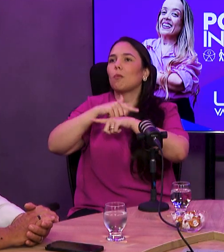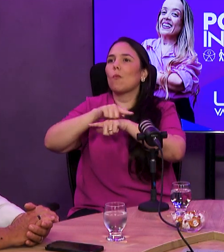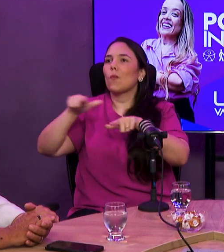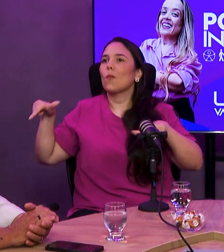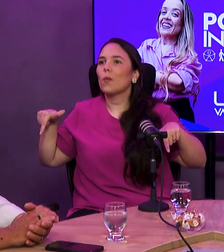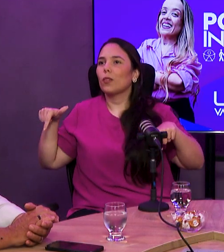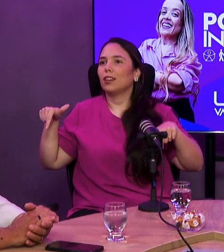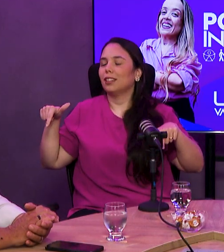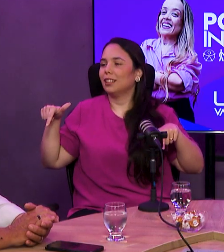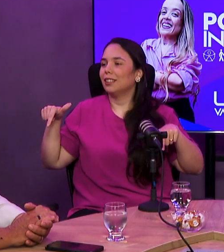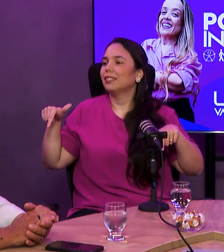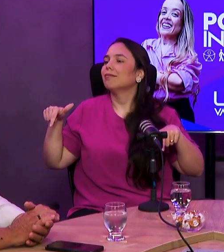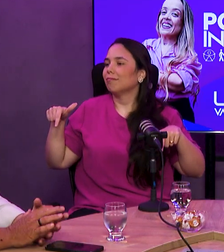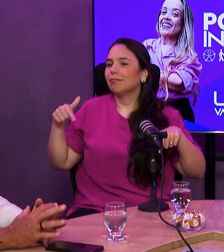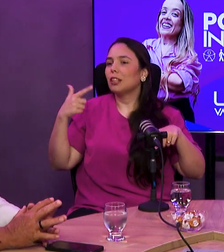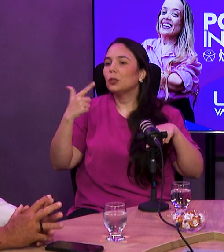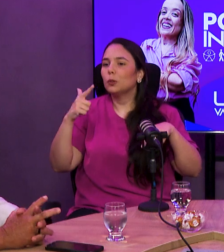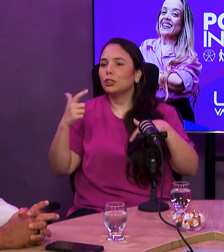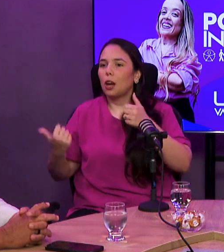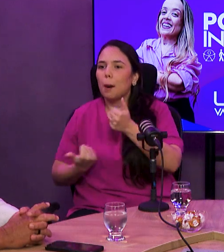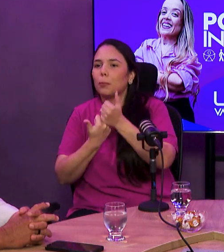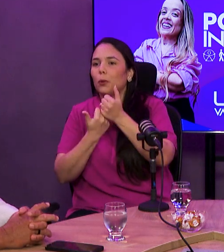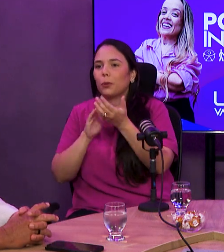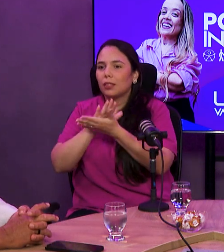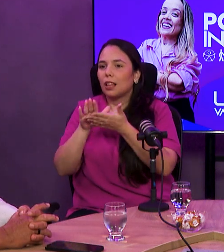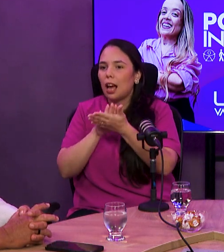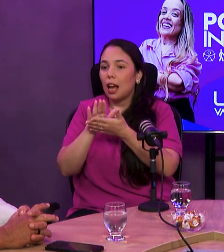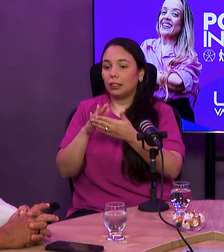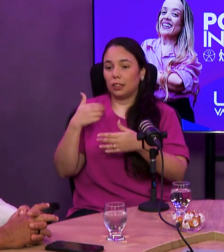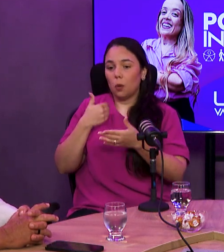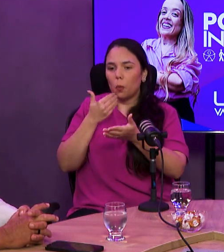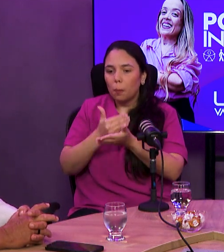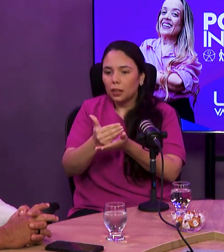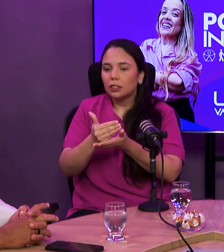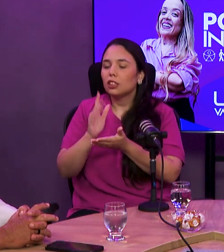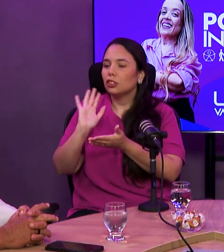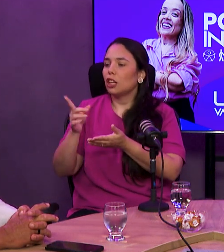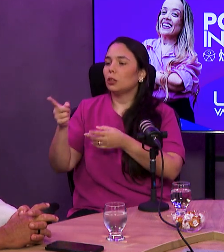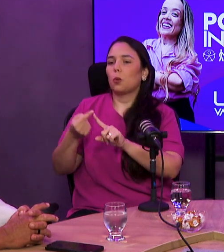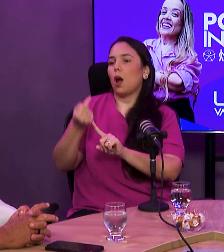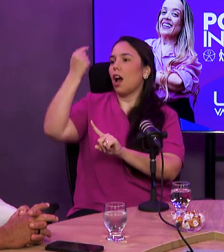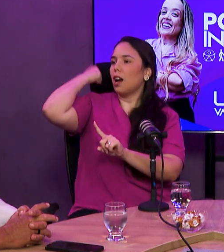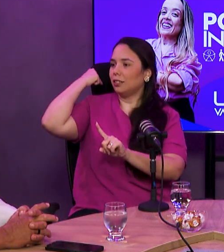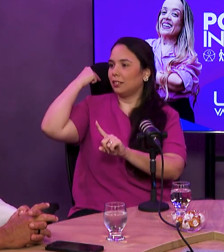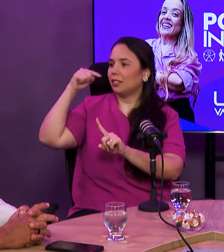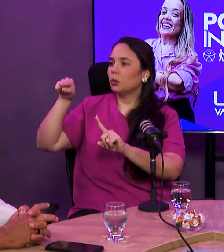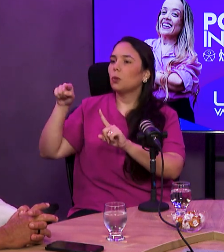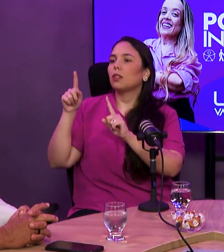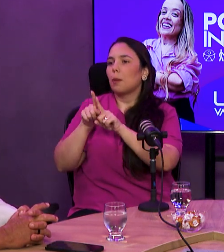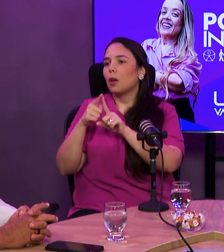O mato já tinha sido um pouco aberto quando eu comecei nessa luta, porque quem começou foi você e outras